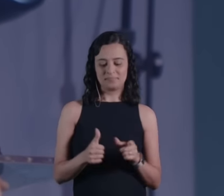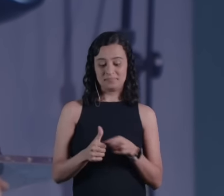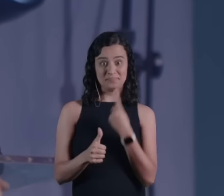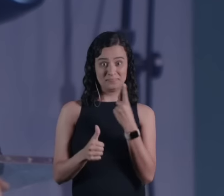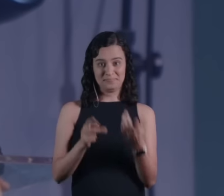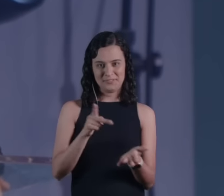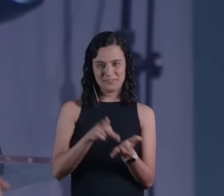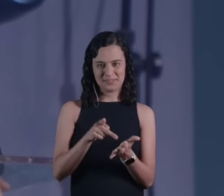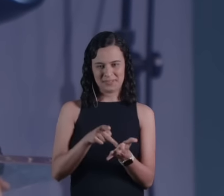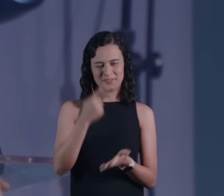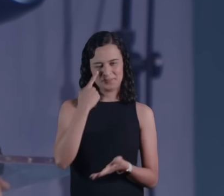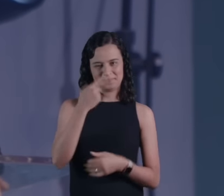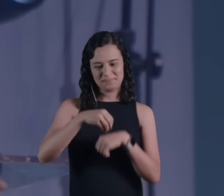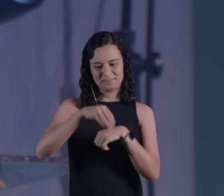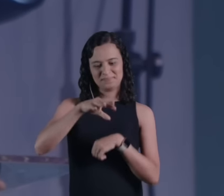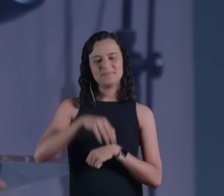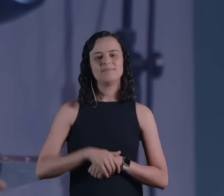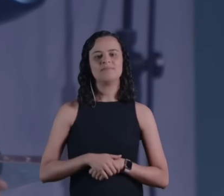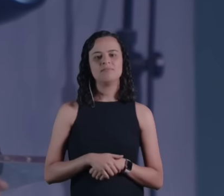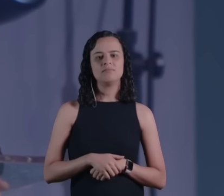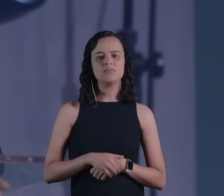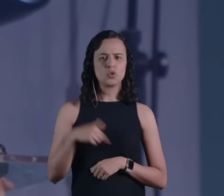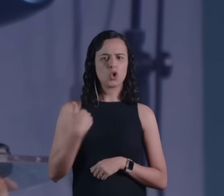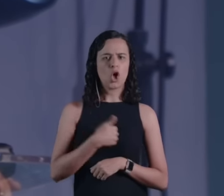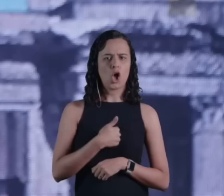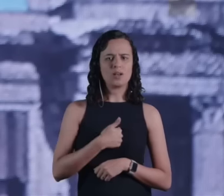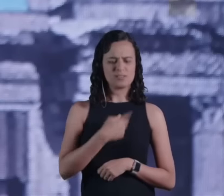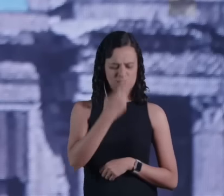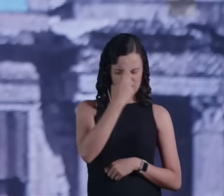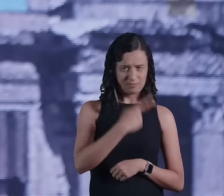verdade. Nós somos de Jesus,